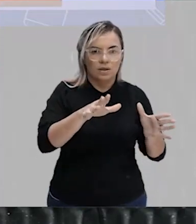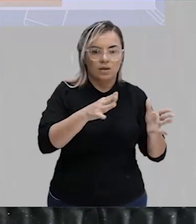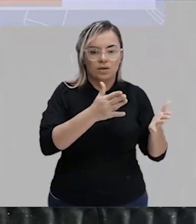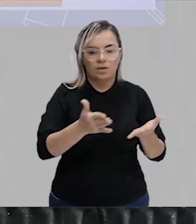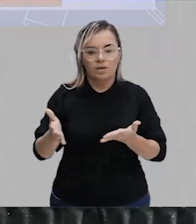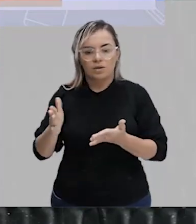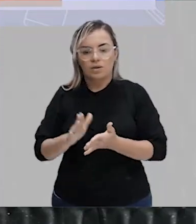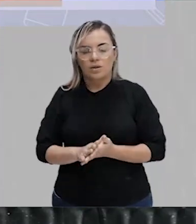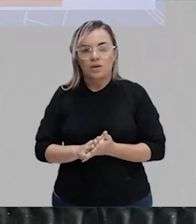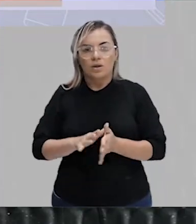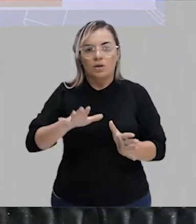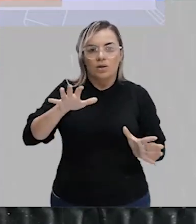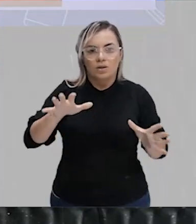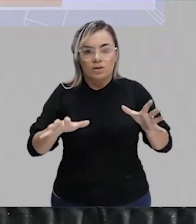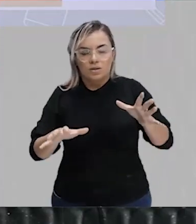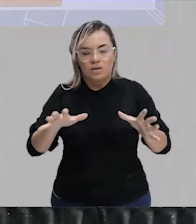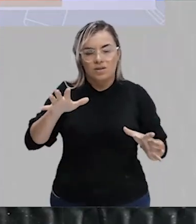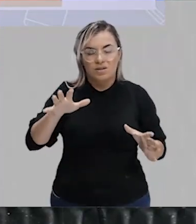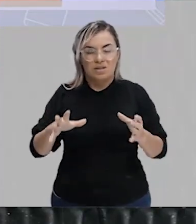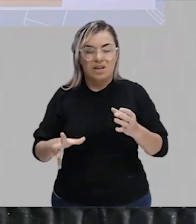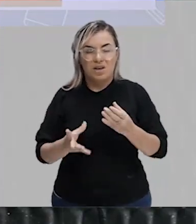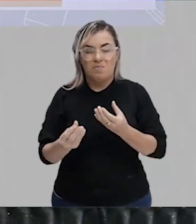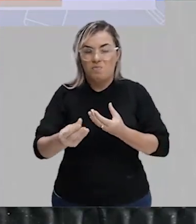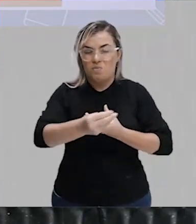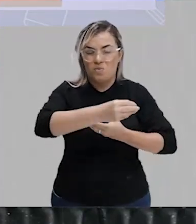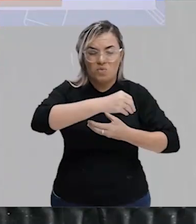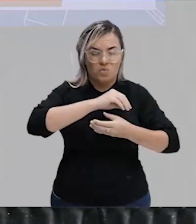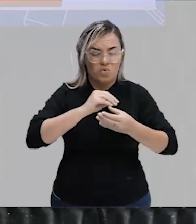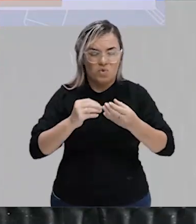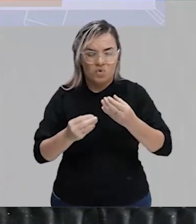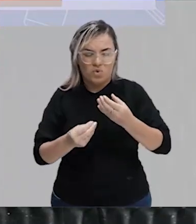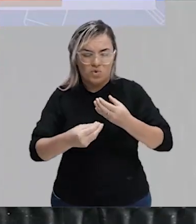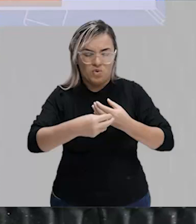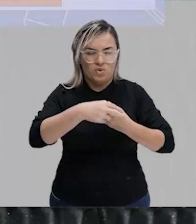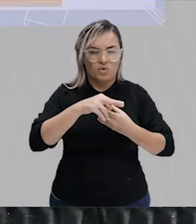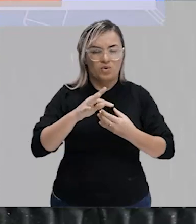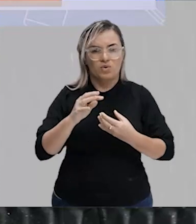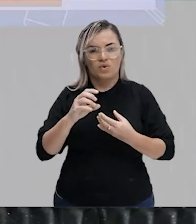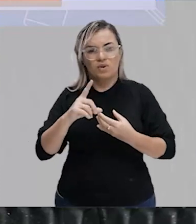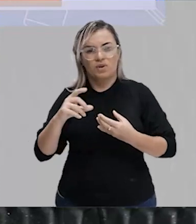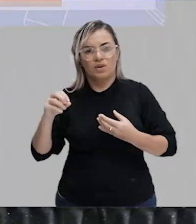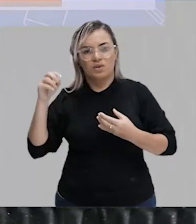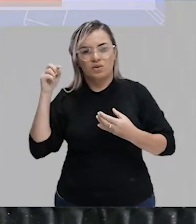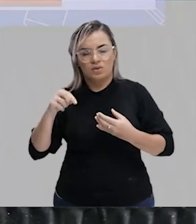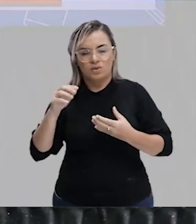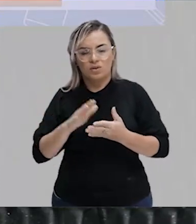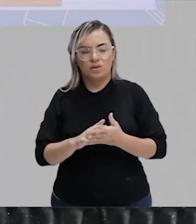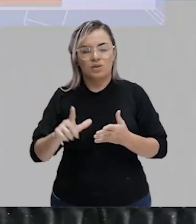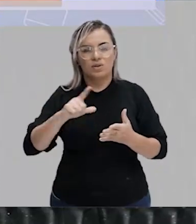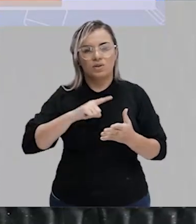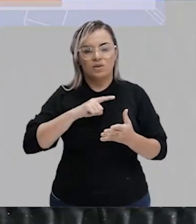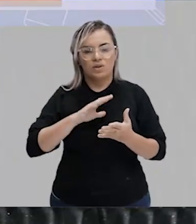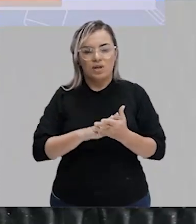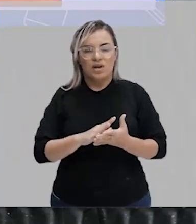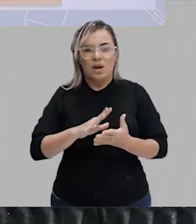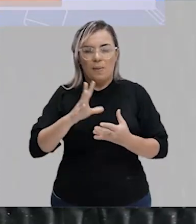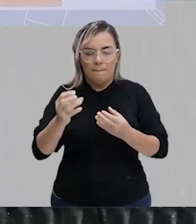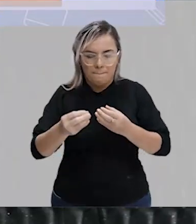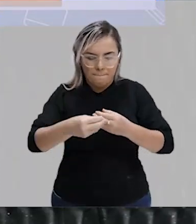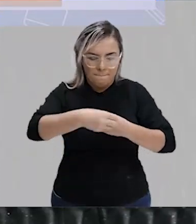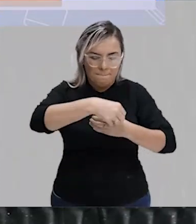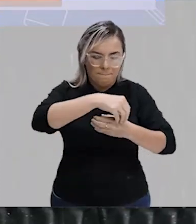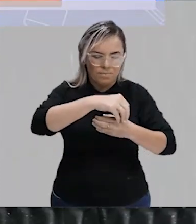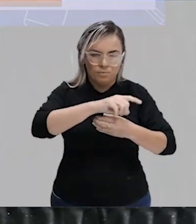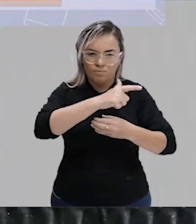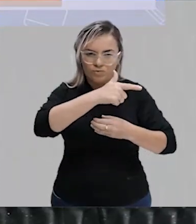vitelo mesmo. Mais vitelo de um lado e menos vitelo do outro. Na parte que tem mais vitelo, não